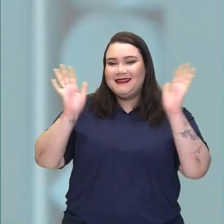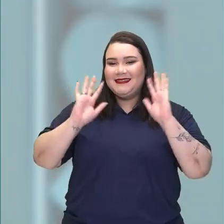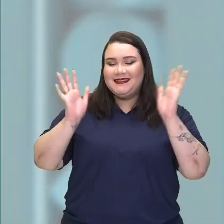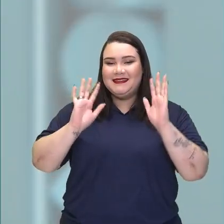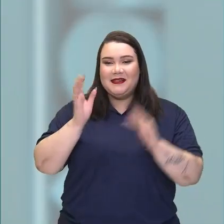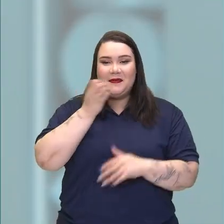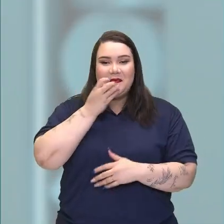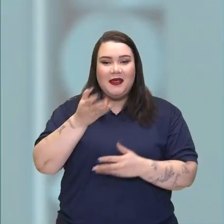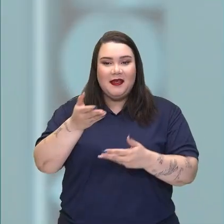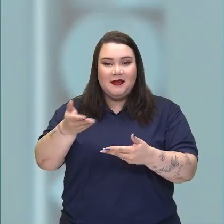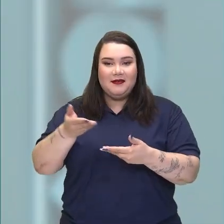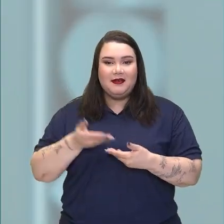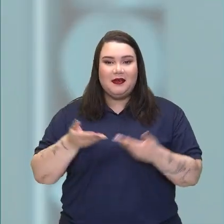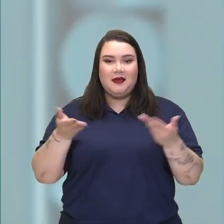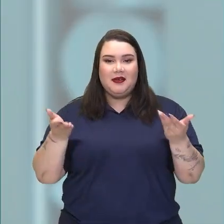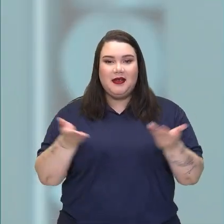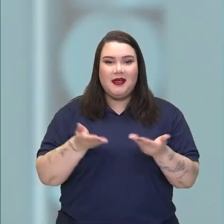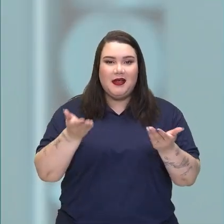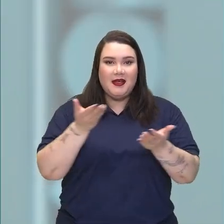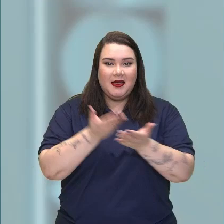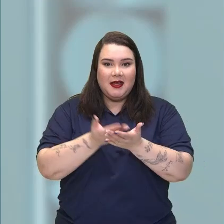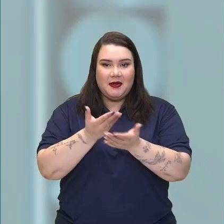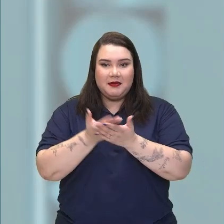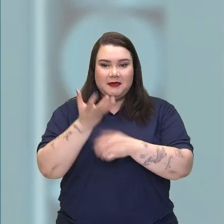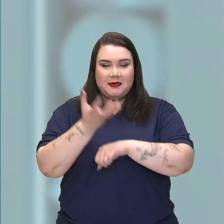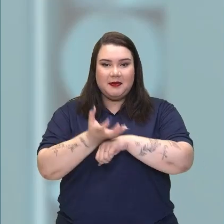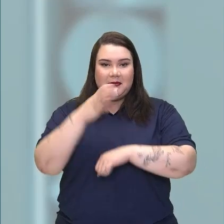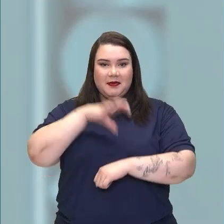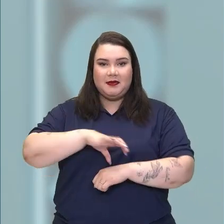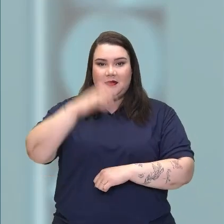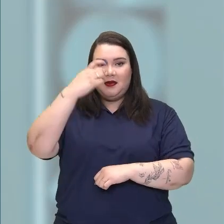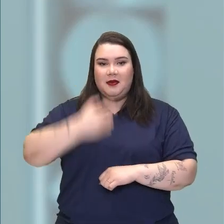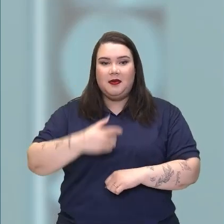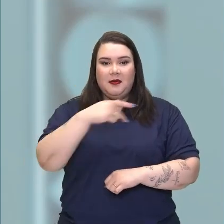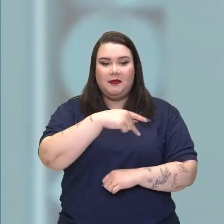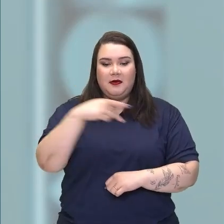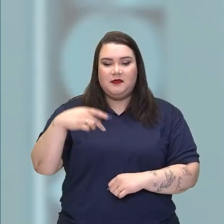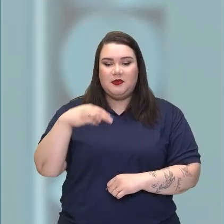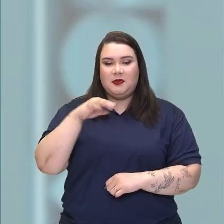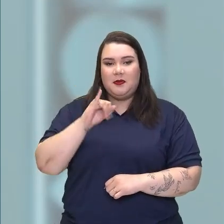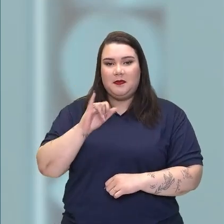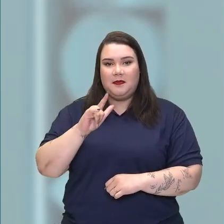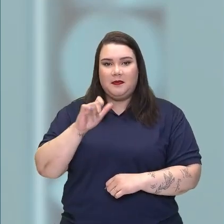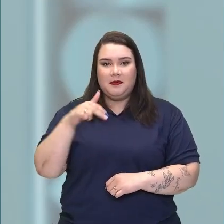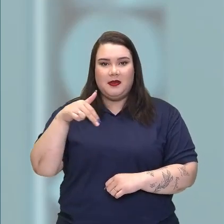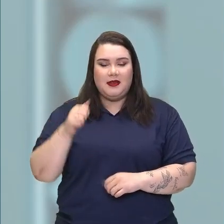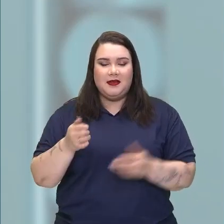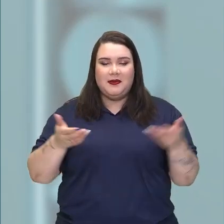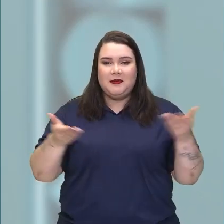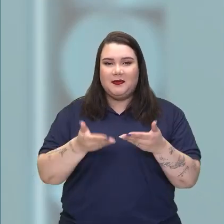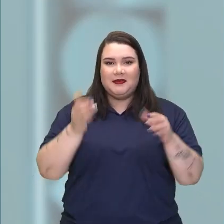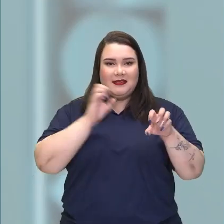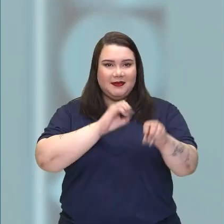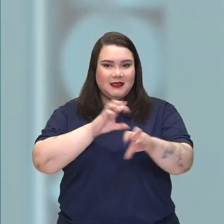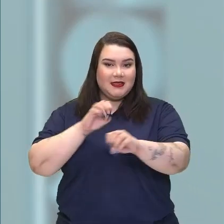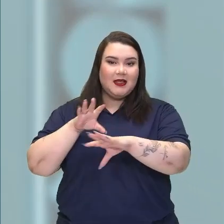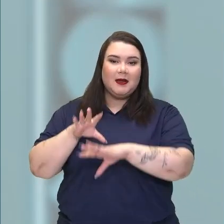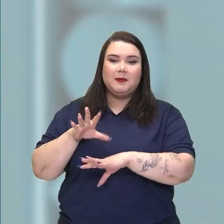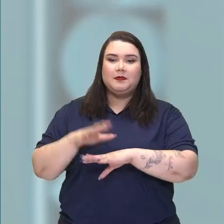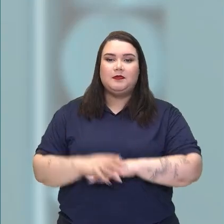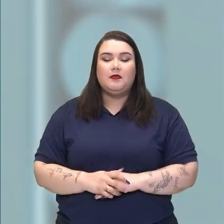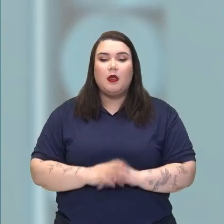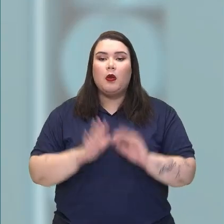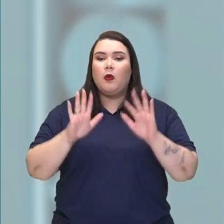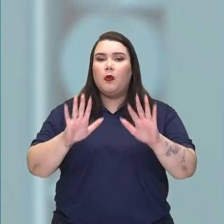alunos, sejam bem-vindos a mais uma aula de língua portuguesa. Eu sou Milena Marães, professora de língua portuguesa, e é um prazer tê-los aqui.